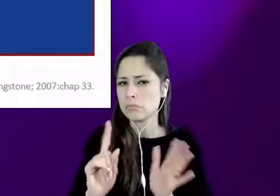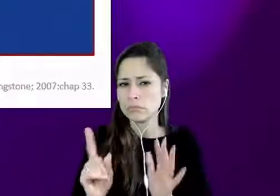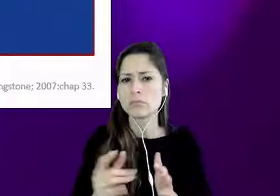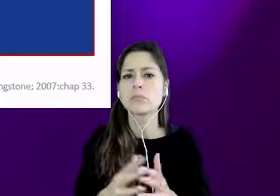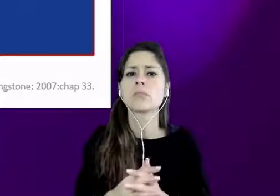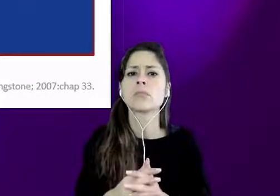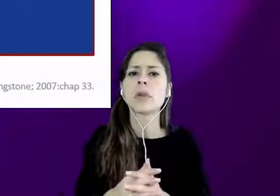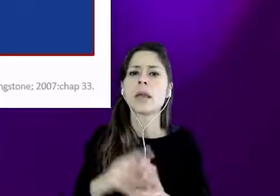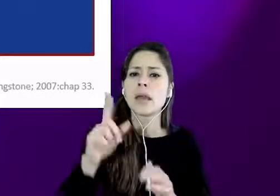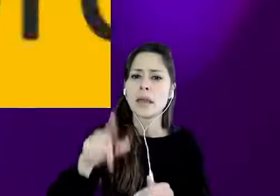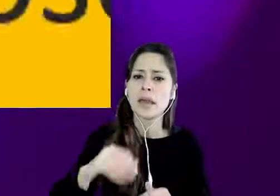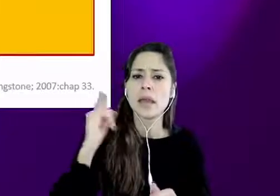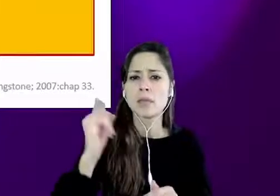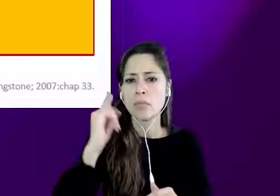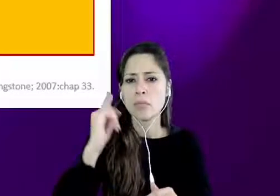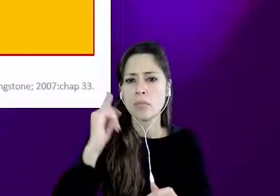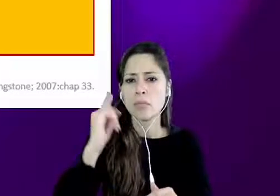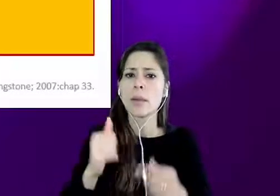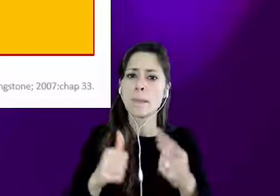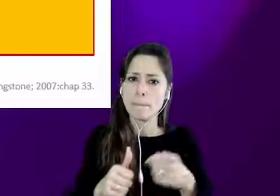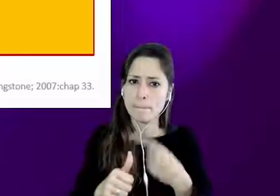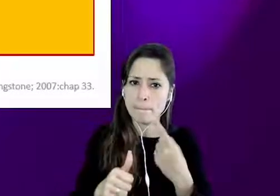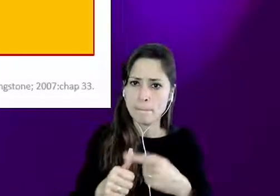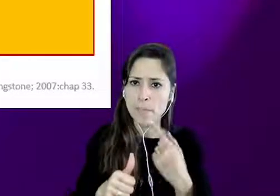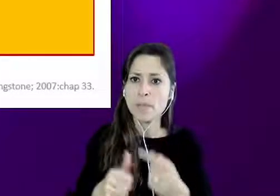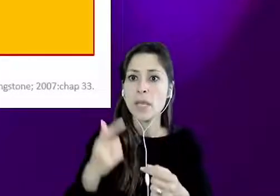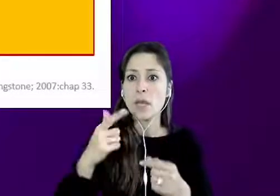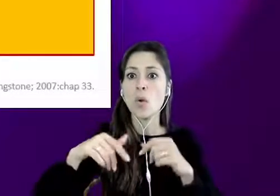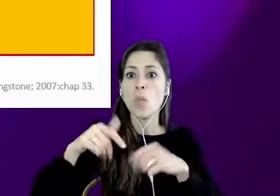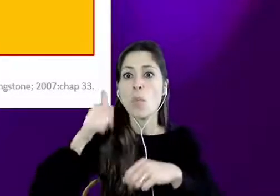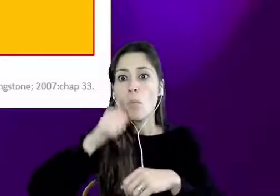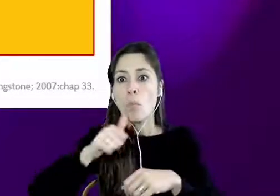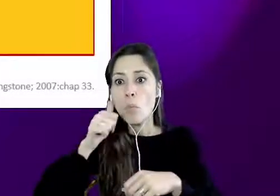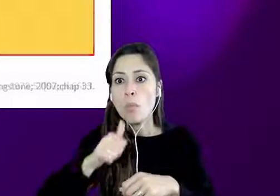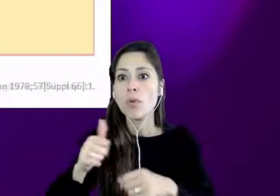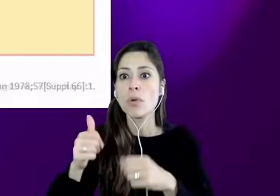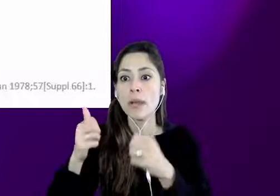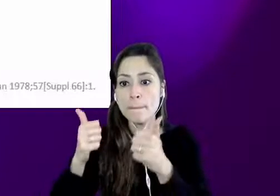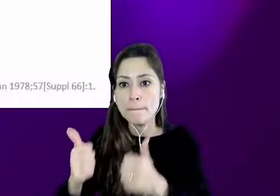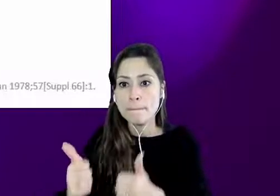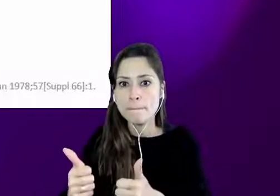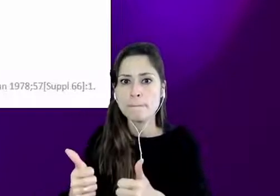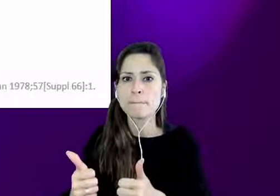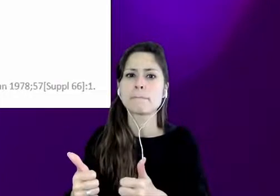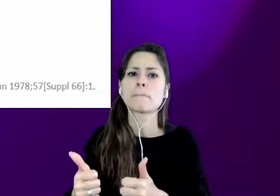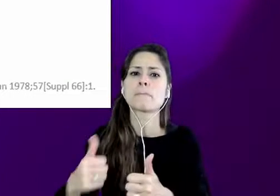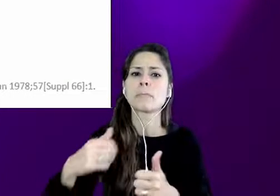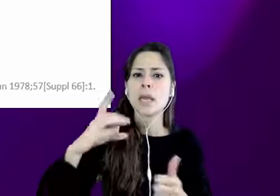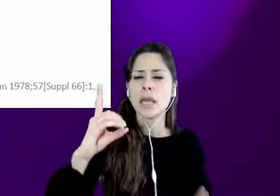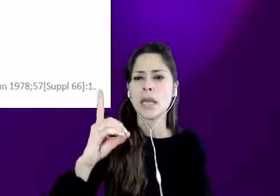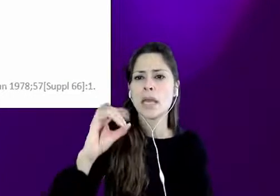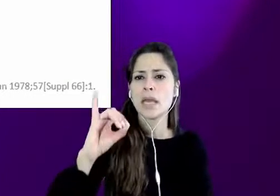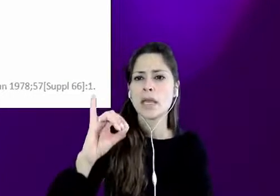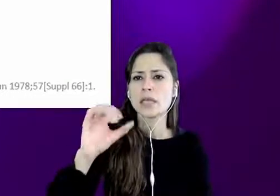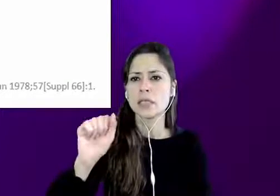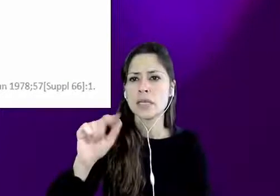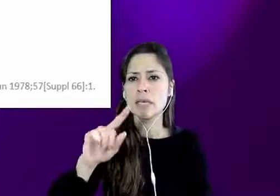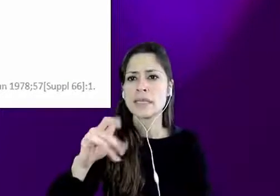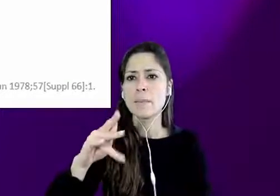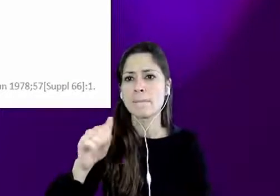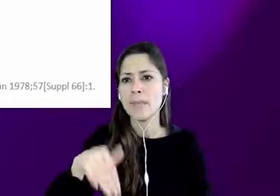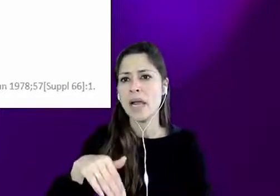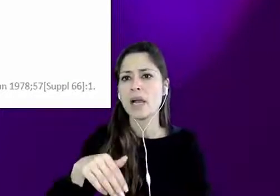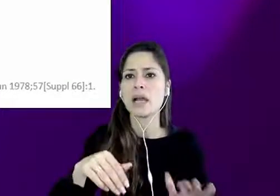Portanto, é primeiro a gente compensar a mulher, e nós sabemos que o diazepam está proscrito desse cenário. É importante que a redução da pressão arterial